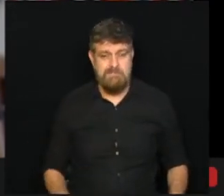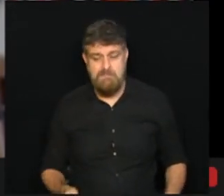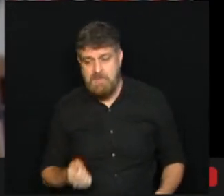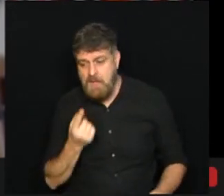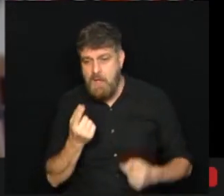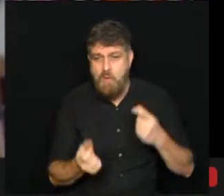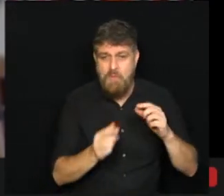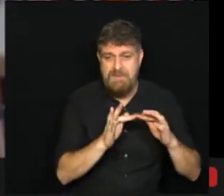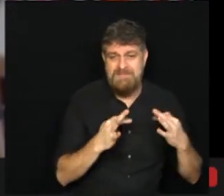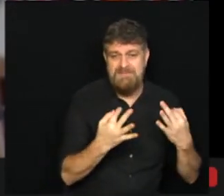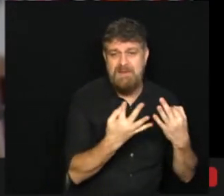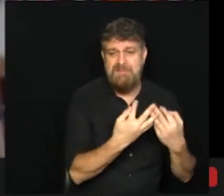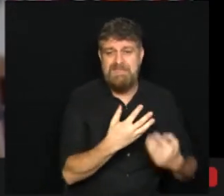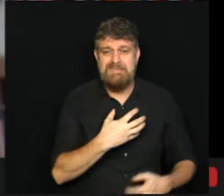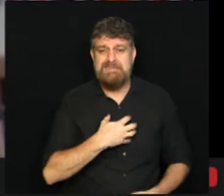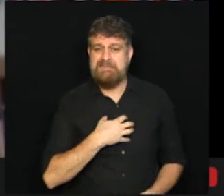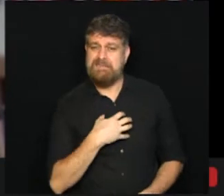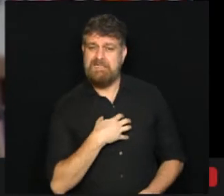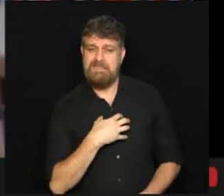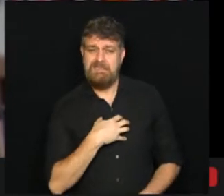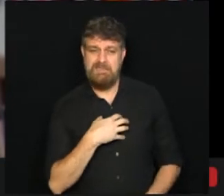famílias se sentem,